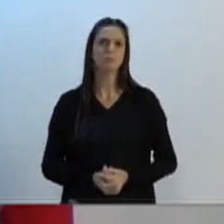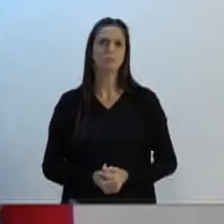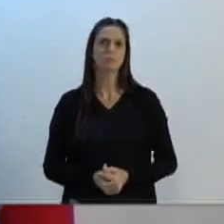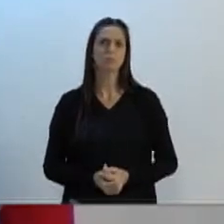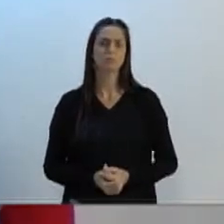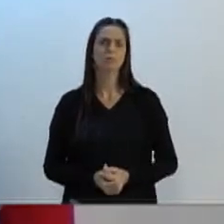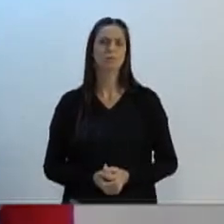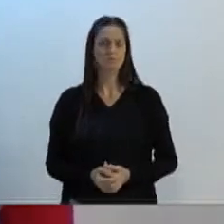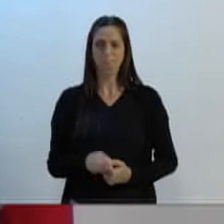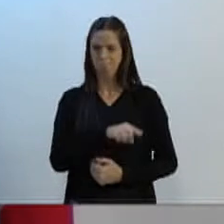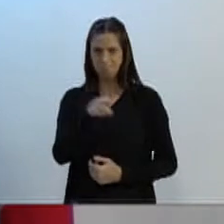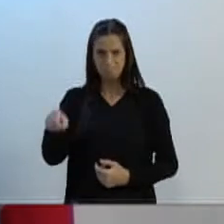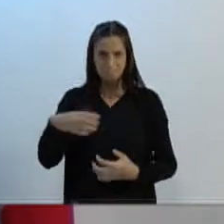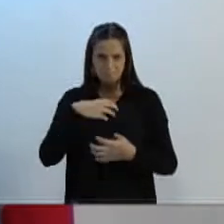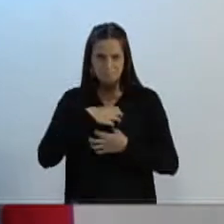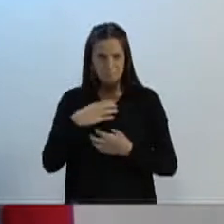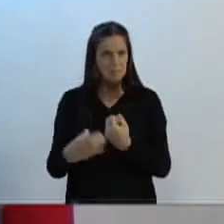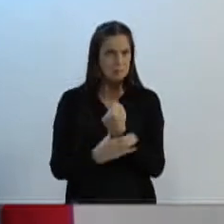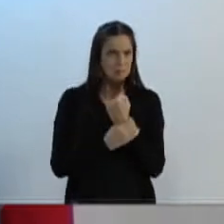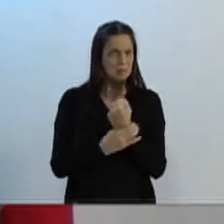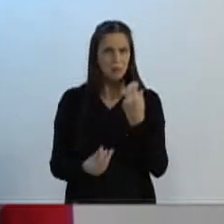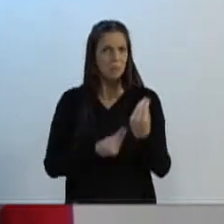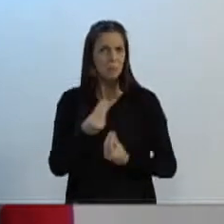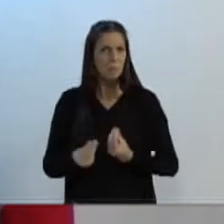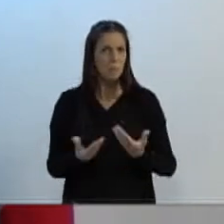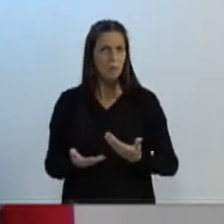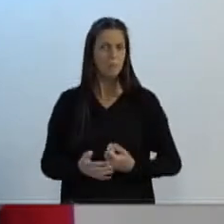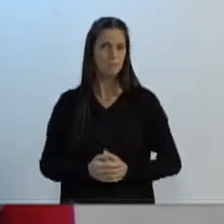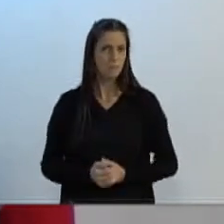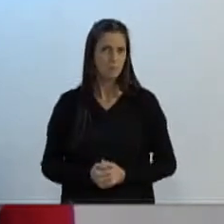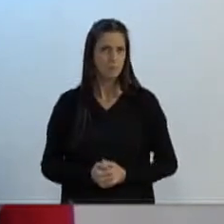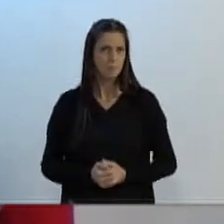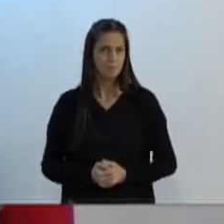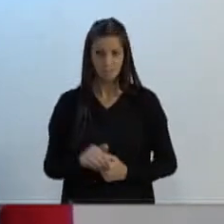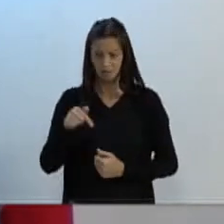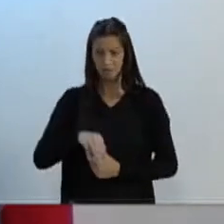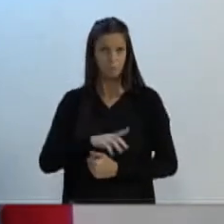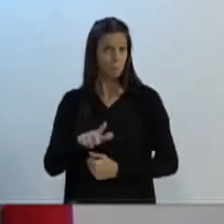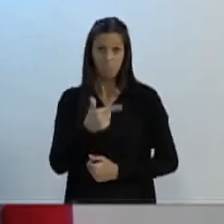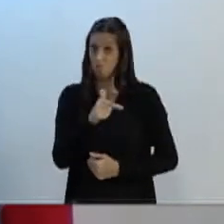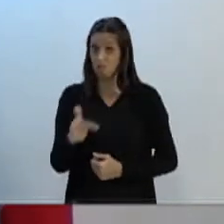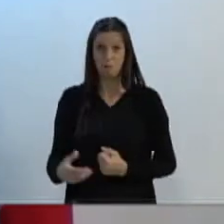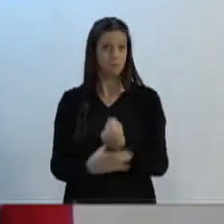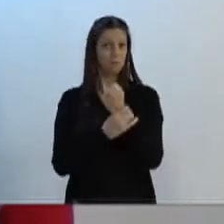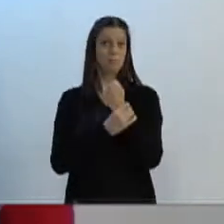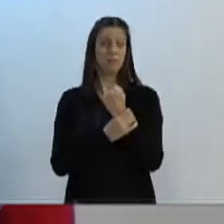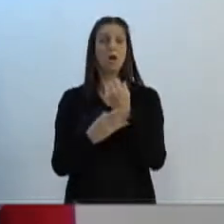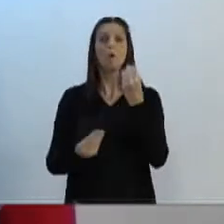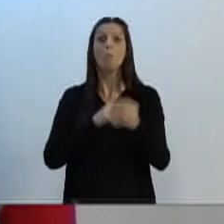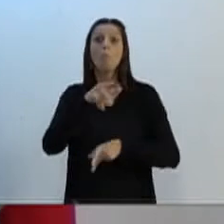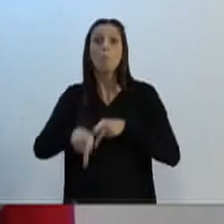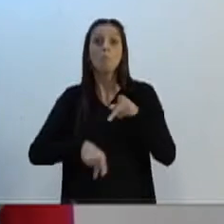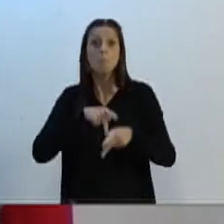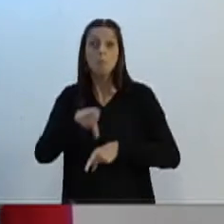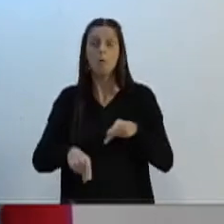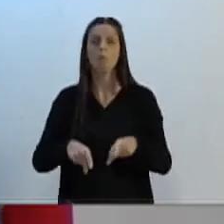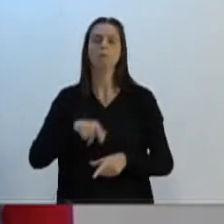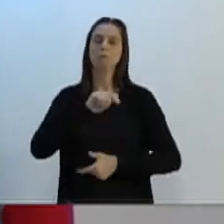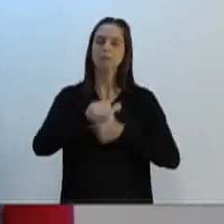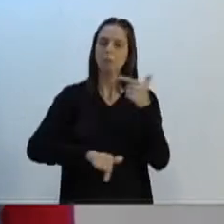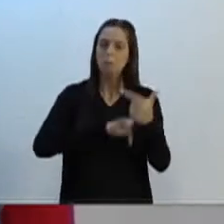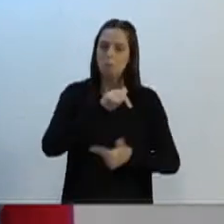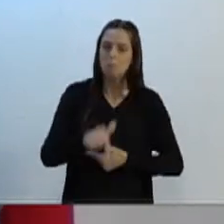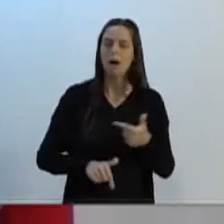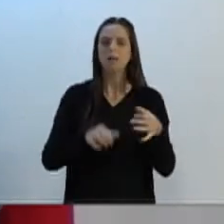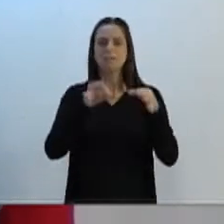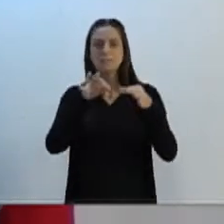de segurança a nossa população de Blumenau vai ter? Como é que o nosso povo ordeiro e trabalhador vai ter